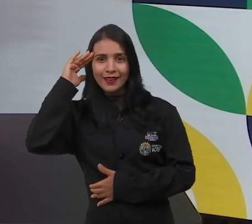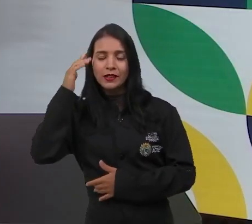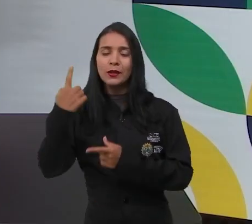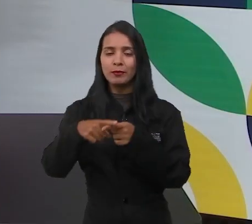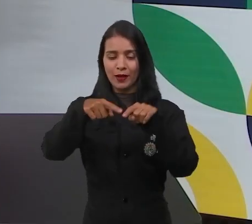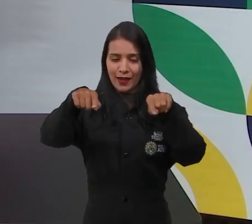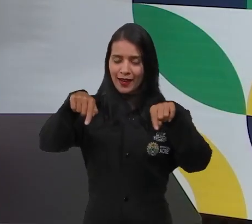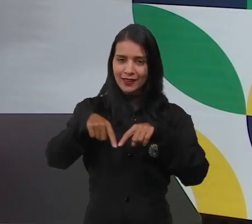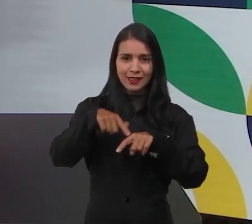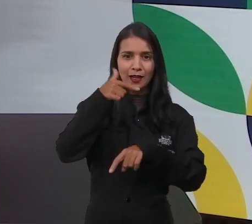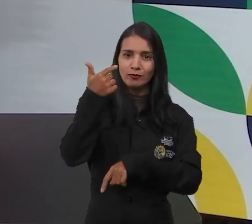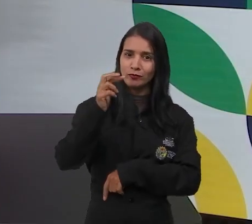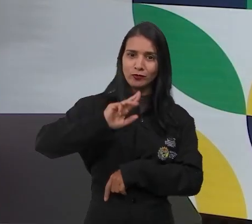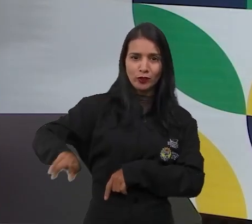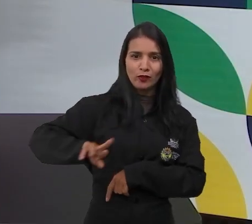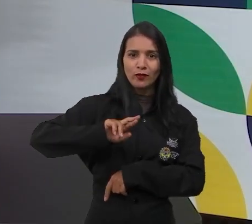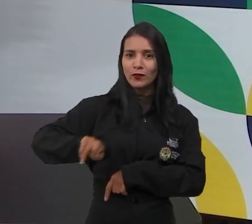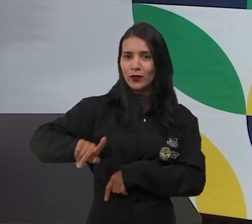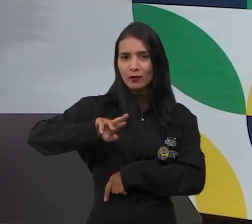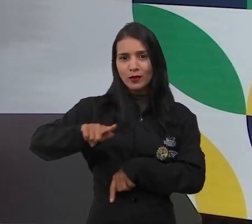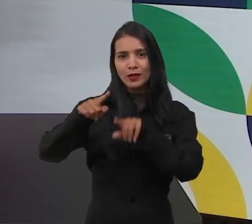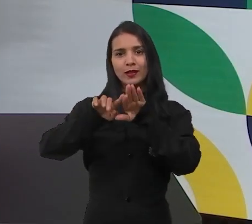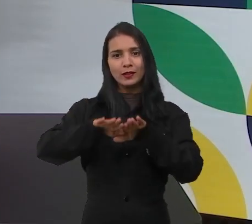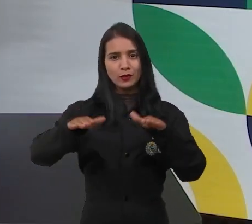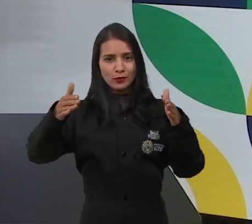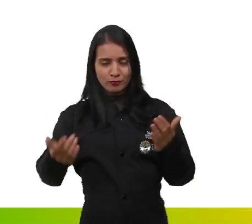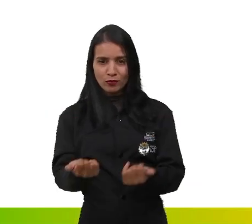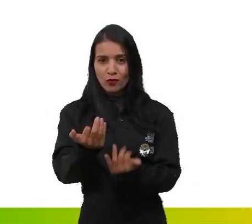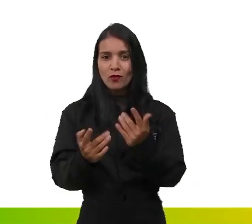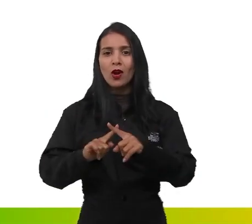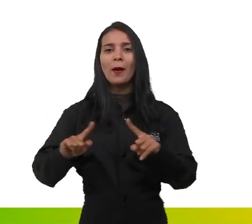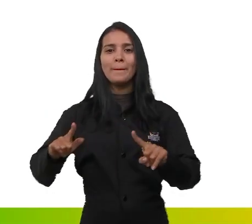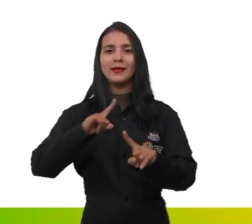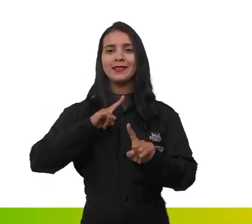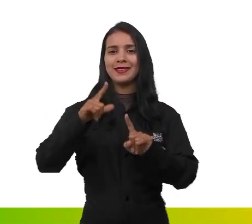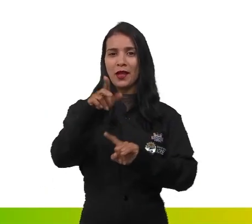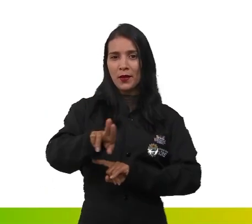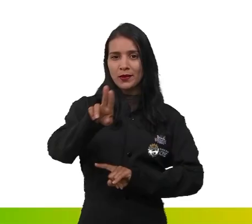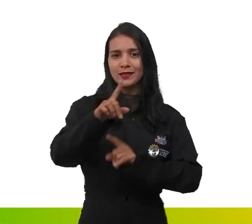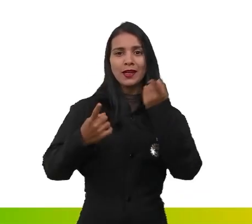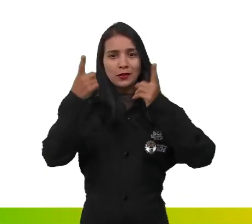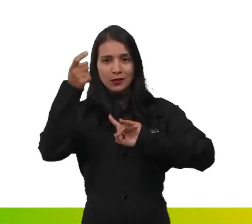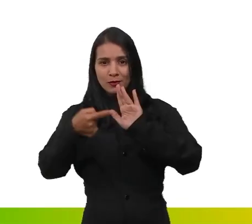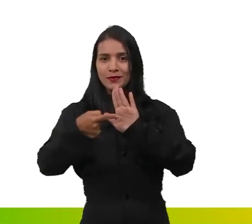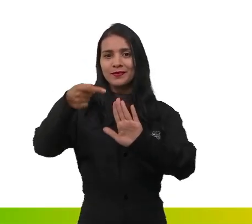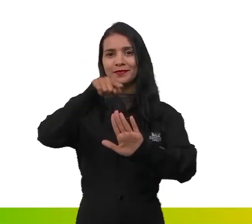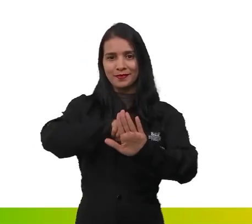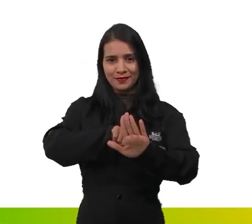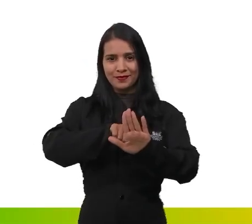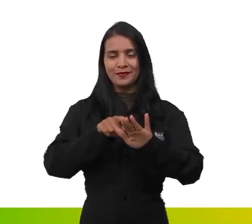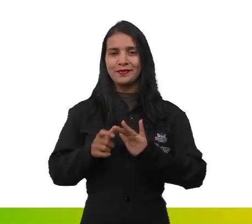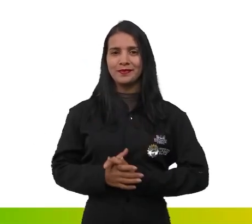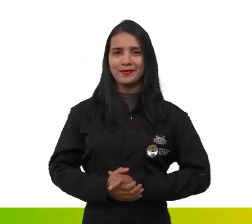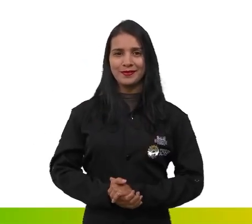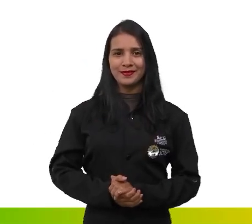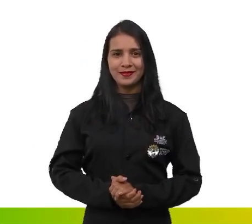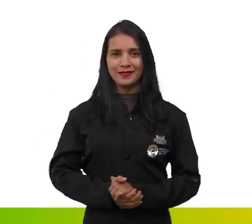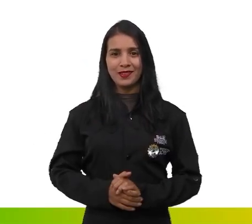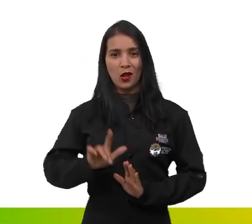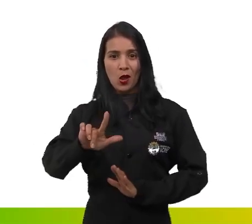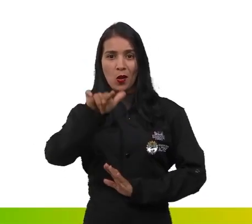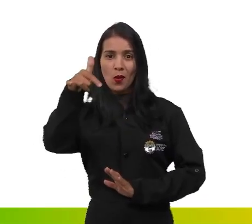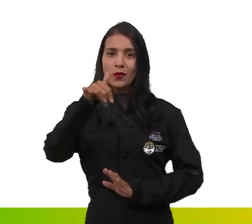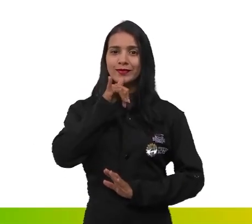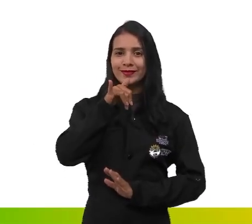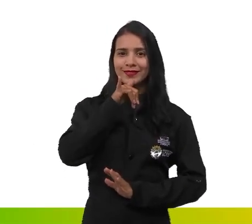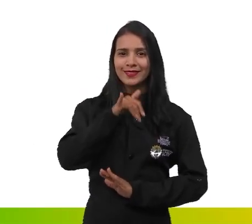um forno, tá bom? Consequentemente aí, ela foi utilizada de maneira distinta. Outro